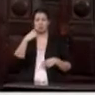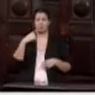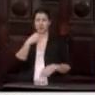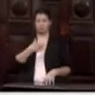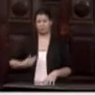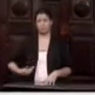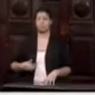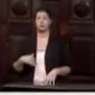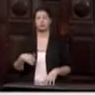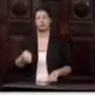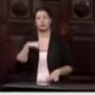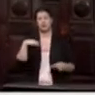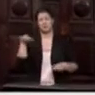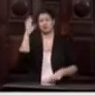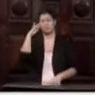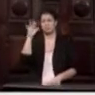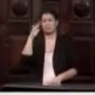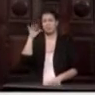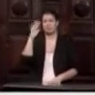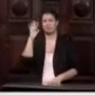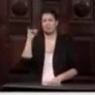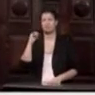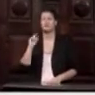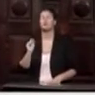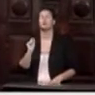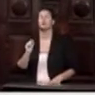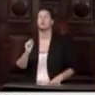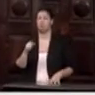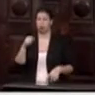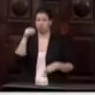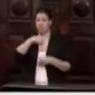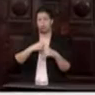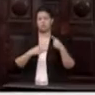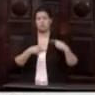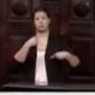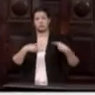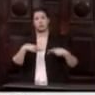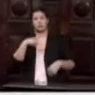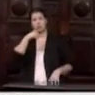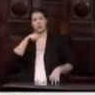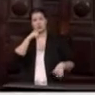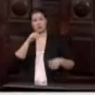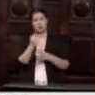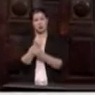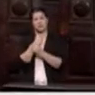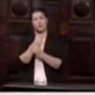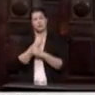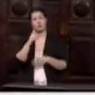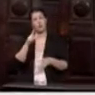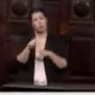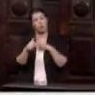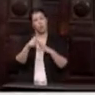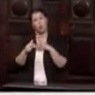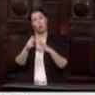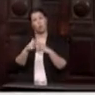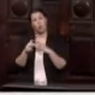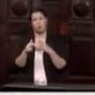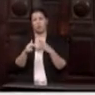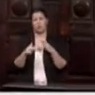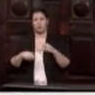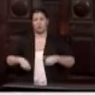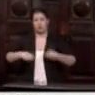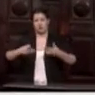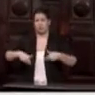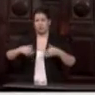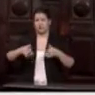incluir racionalidade dentro dessa discussão para garantir que o corte de despesas fosse amplo e fosse